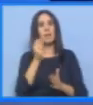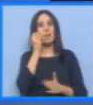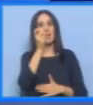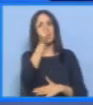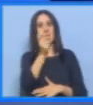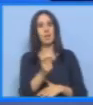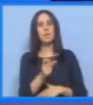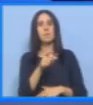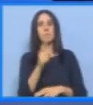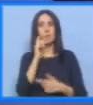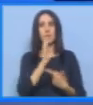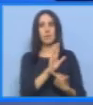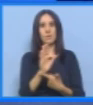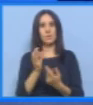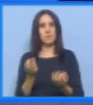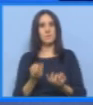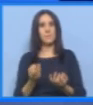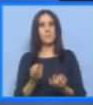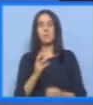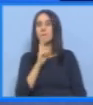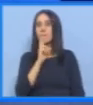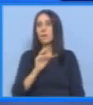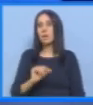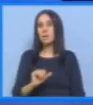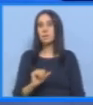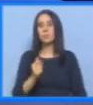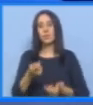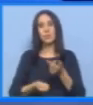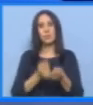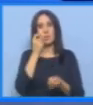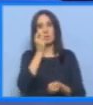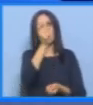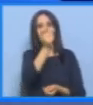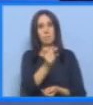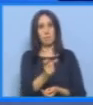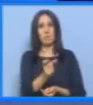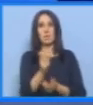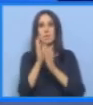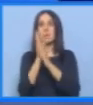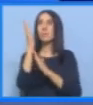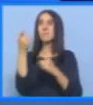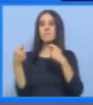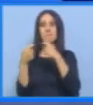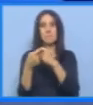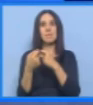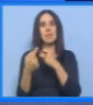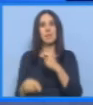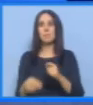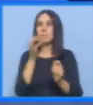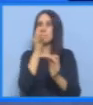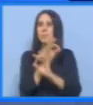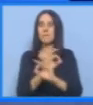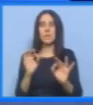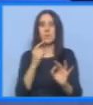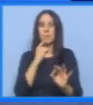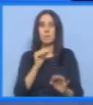para mostrar que, afinal, Fátima, pouco e pouco, para ele, era a resposta de Deus às grandes maravilhas de